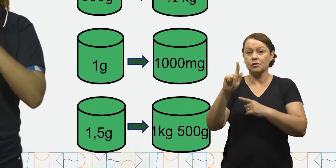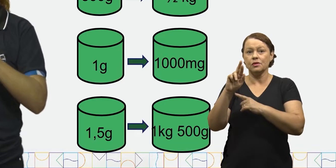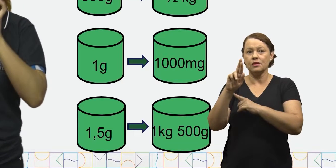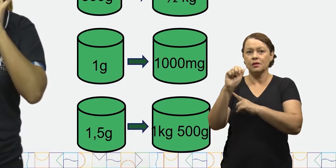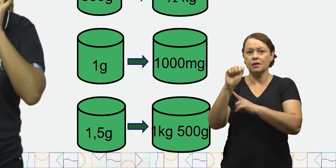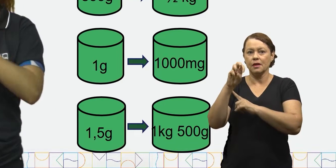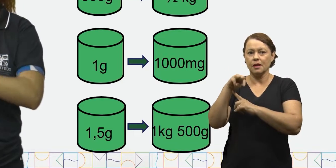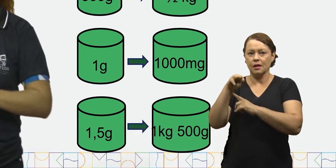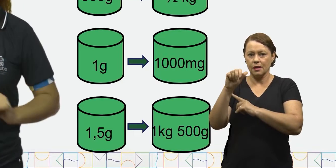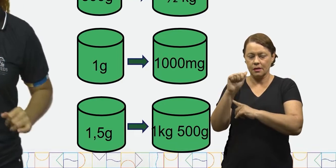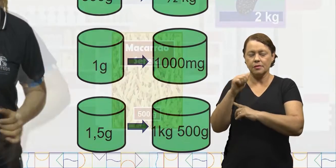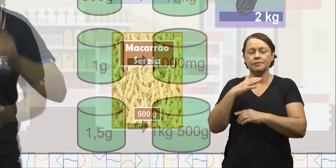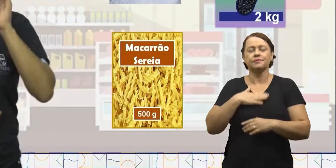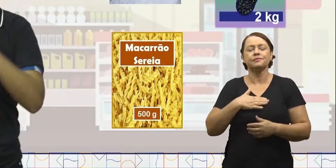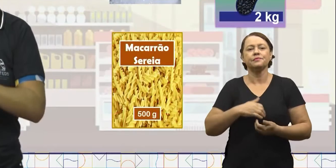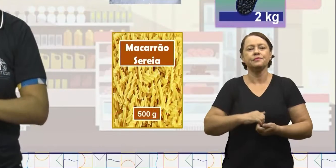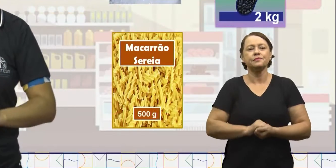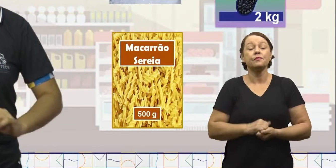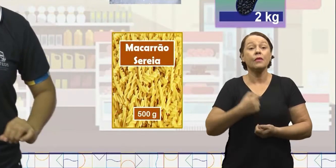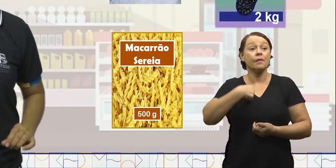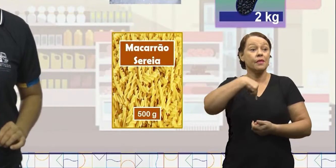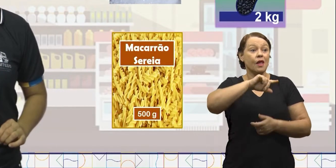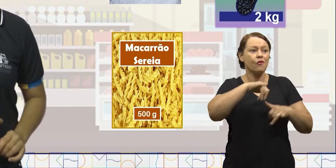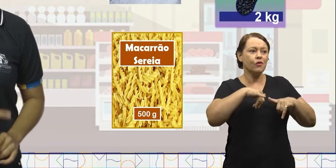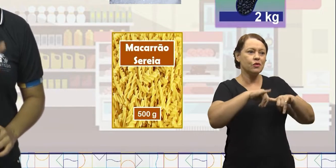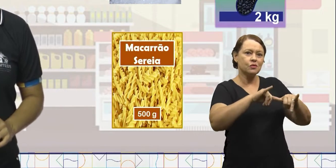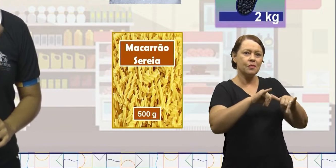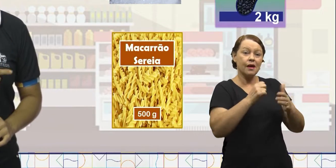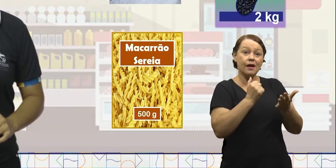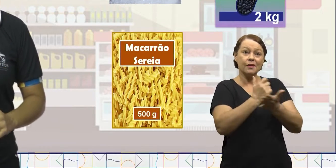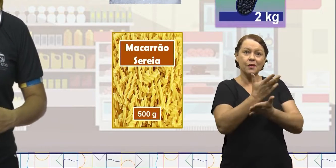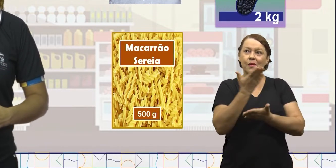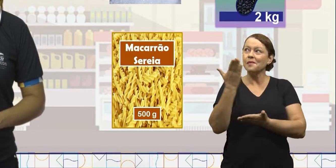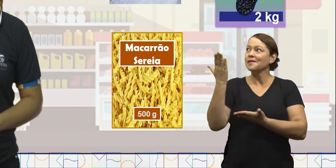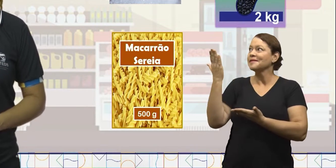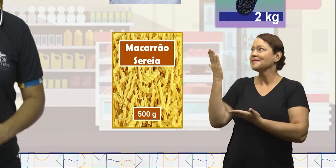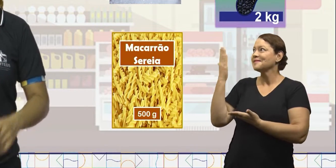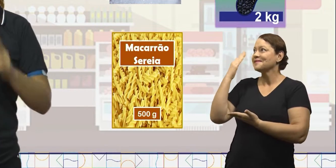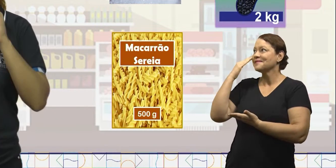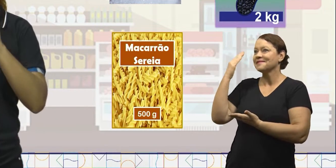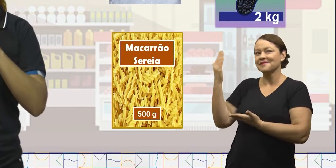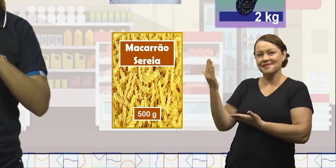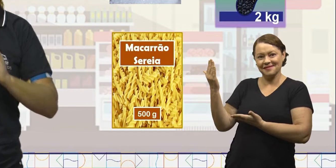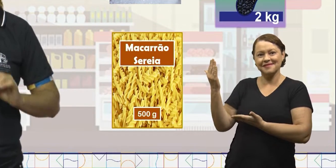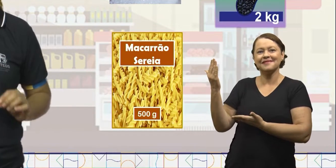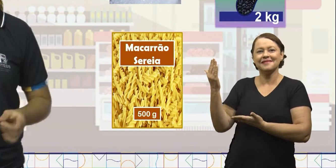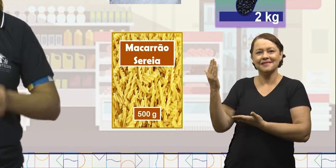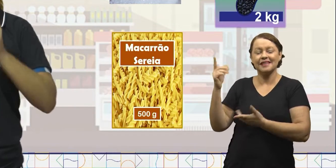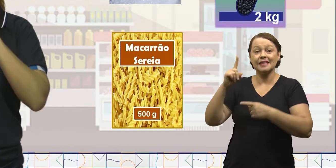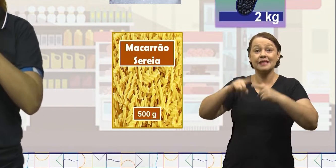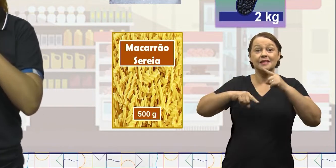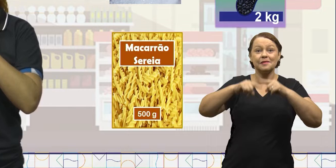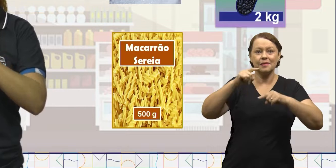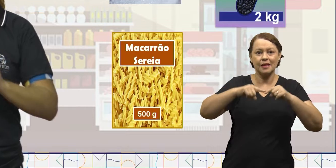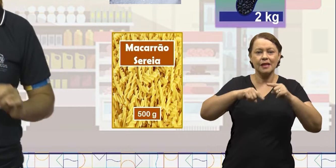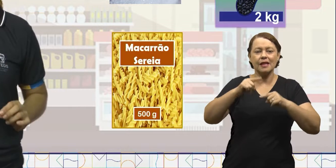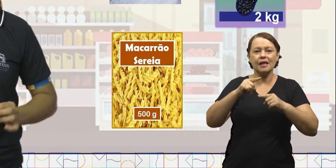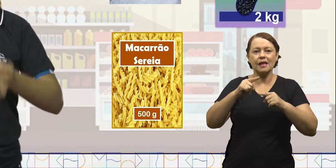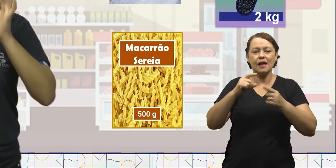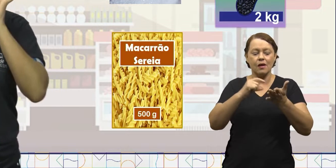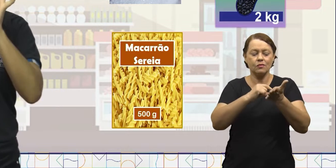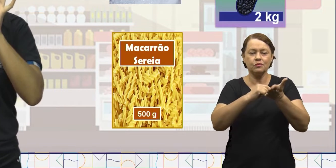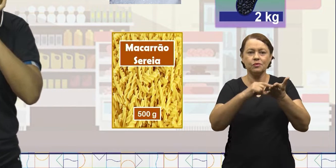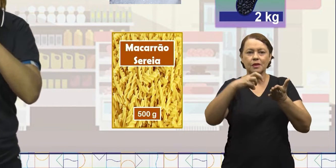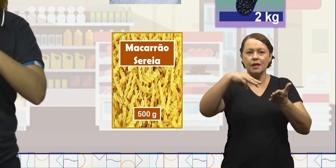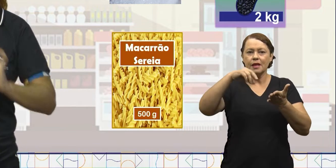teremos os gramas. Fui ao supermercado e olha que eu comprei. Observe bem esses